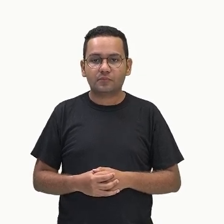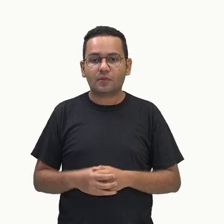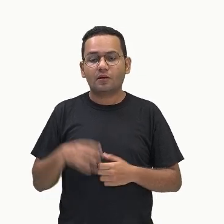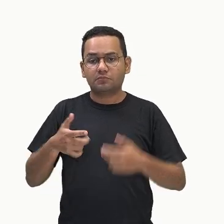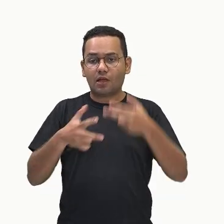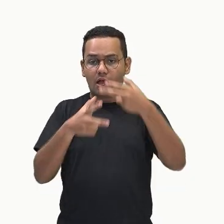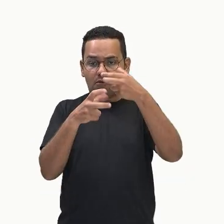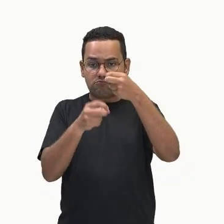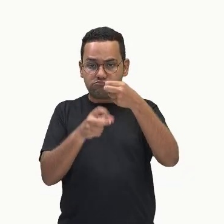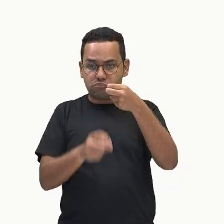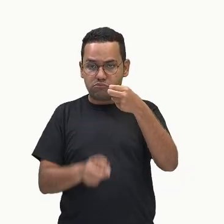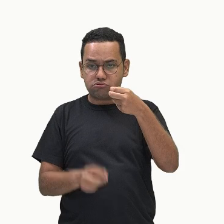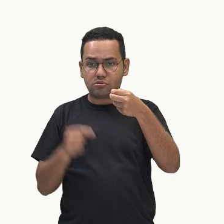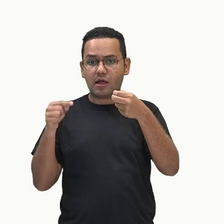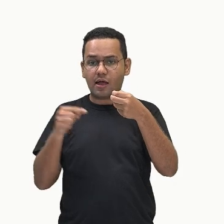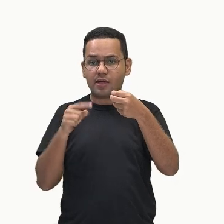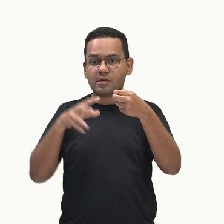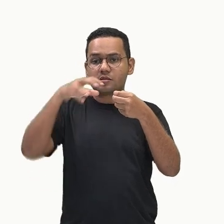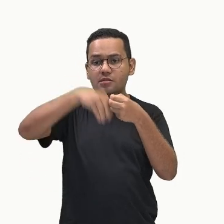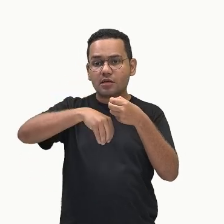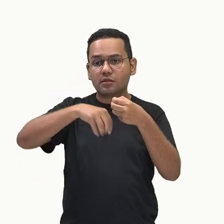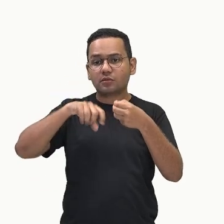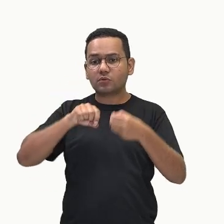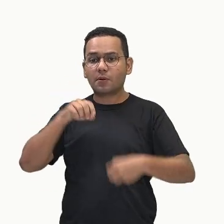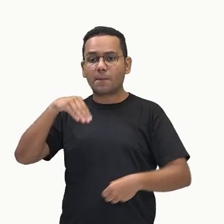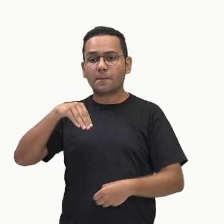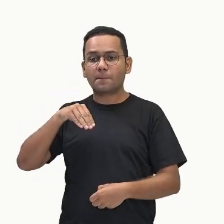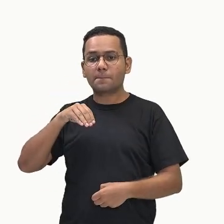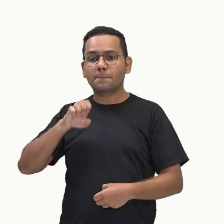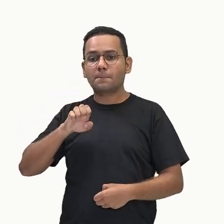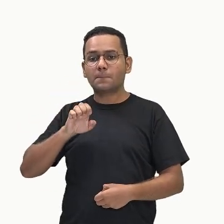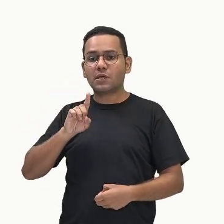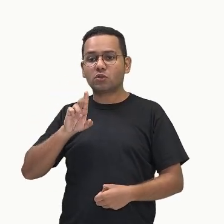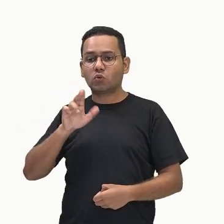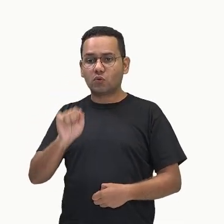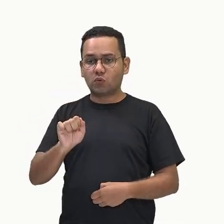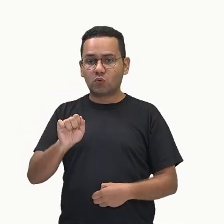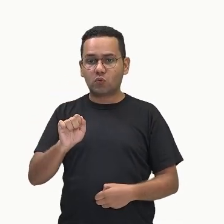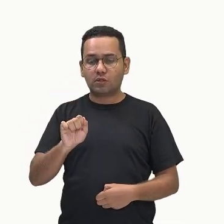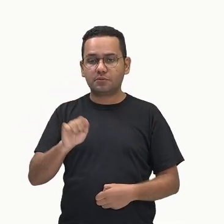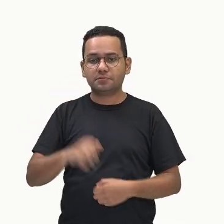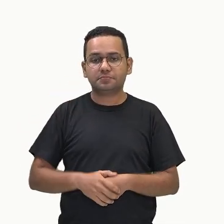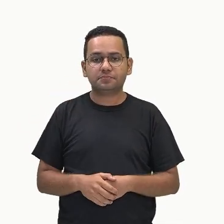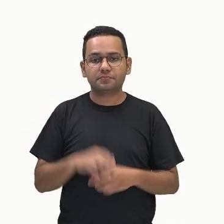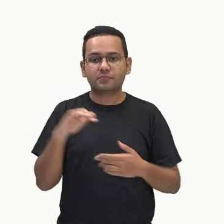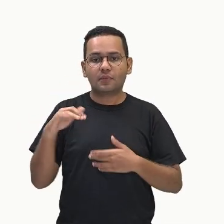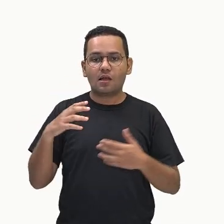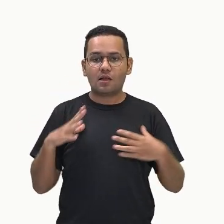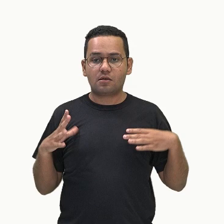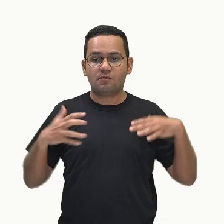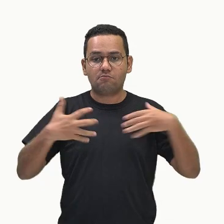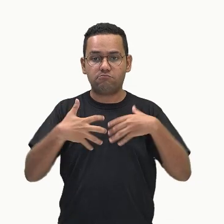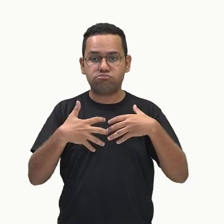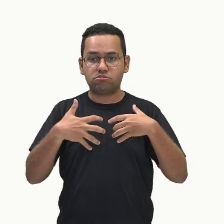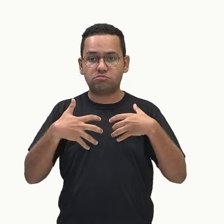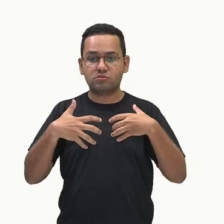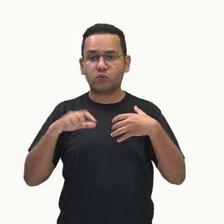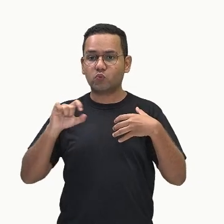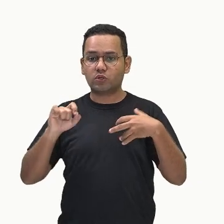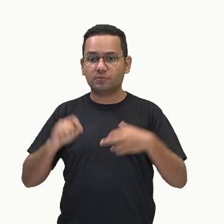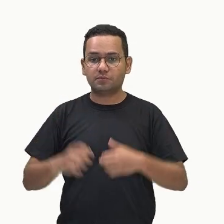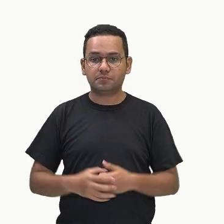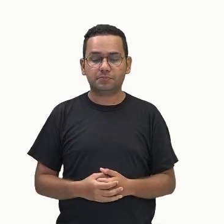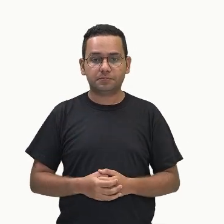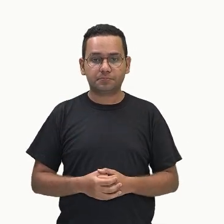nós vamos ter a nossa medula espinal e na nossa caixa torácica, ou seja, nas